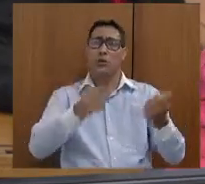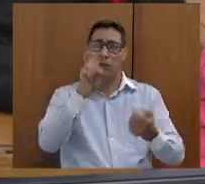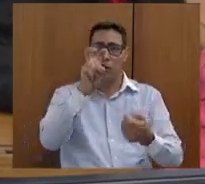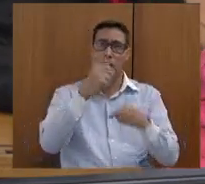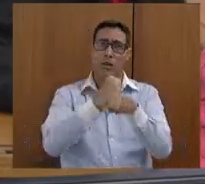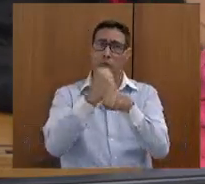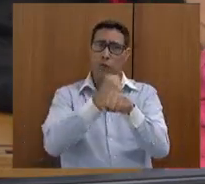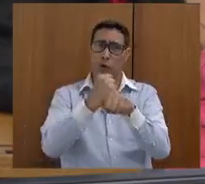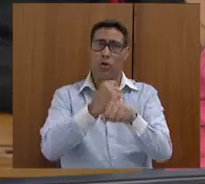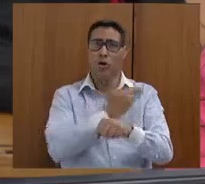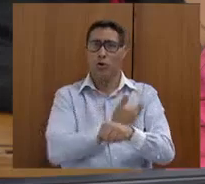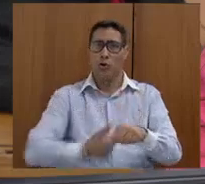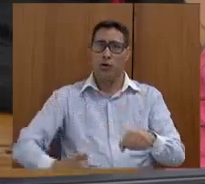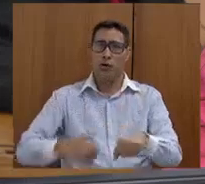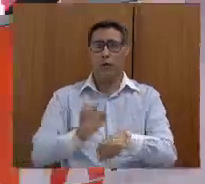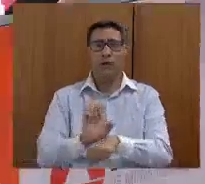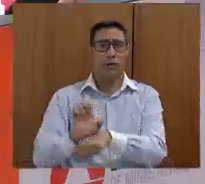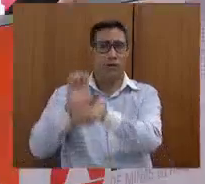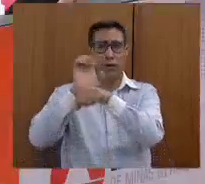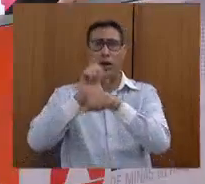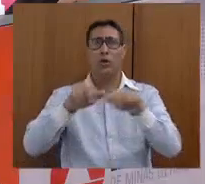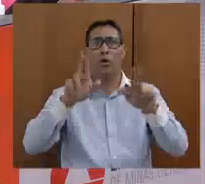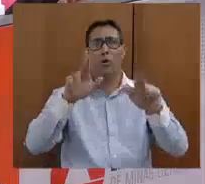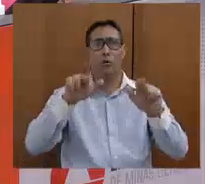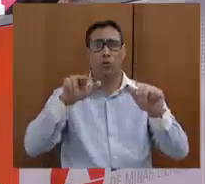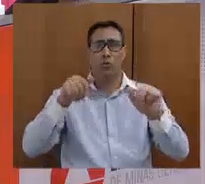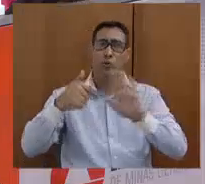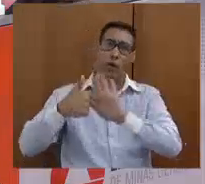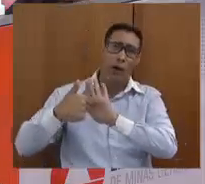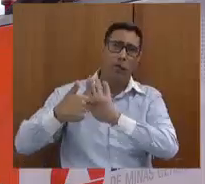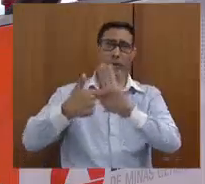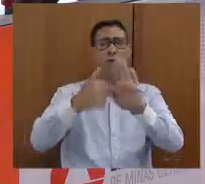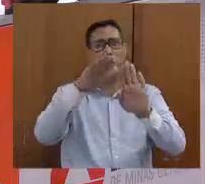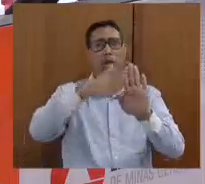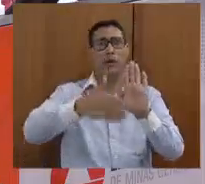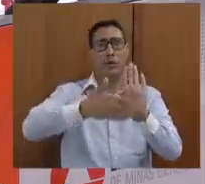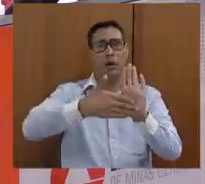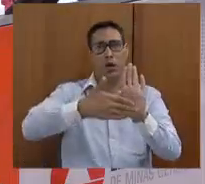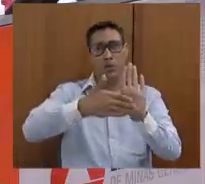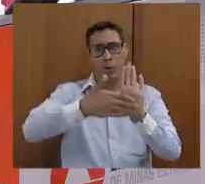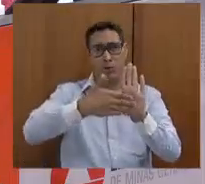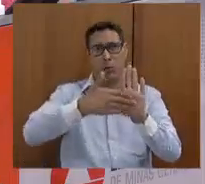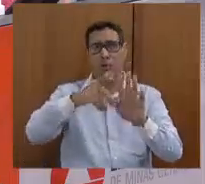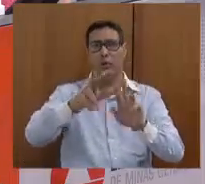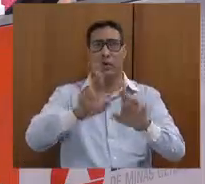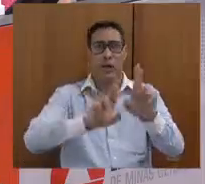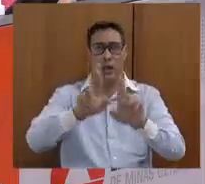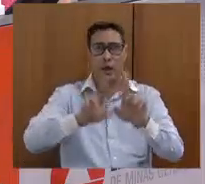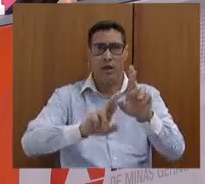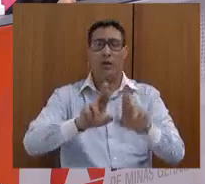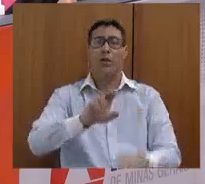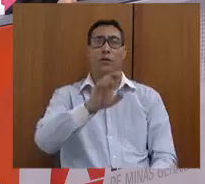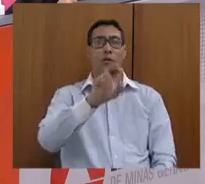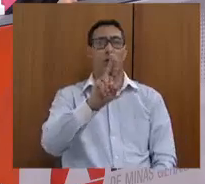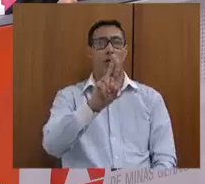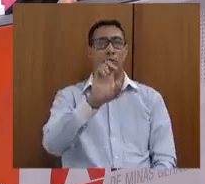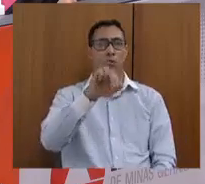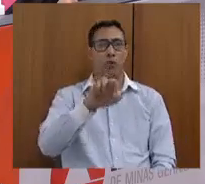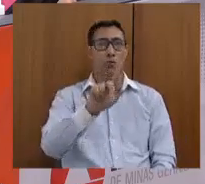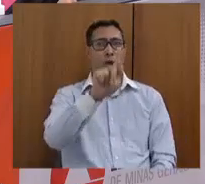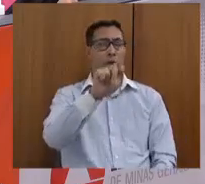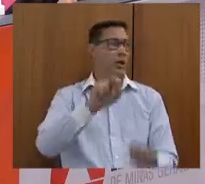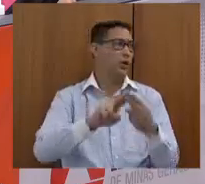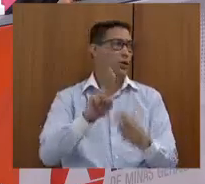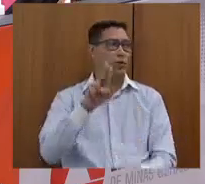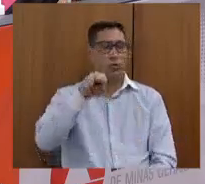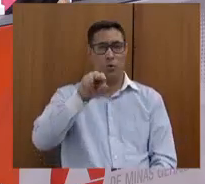nunca dedica um tempo para apresentar suas propostas em relação ao Henry e a unimontes essa foi